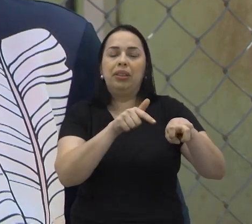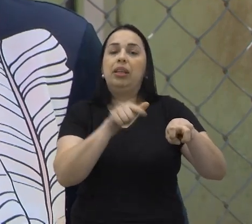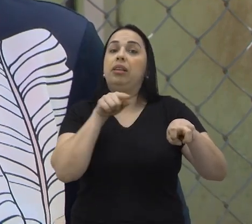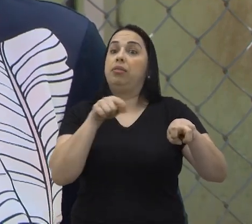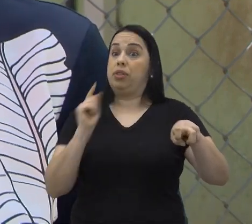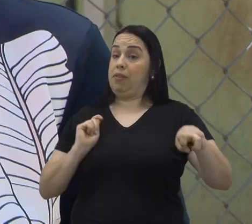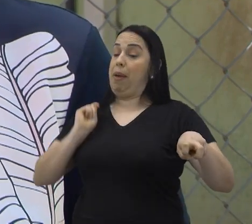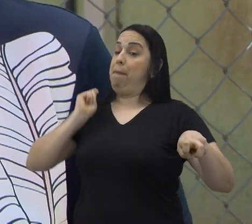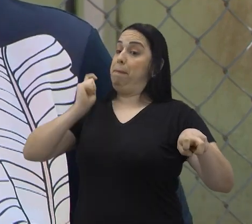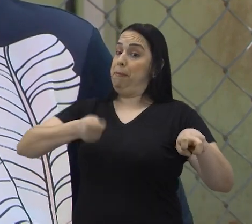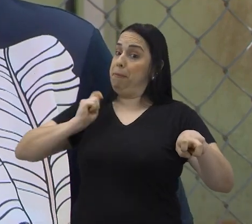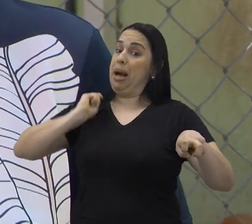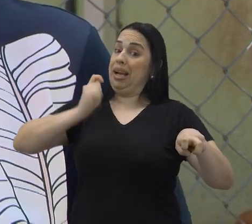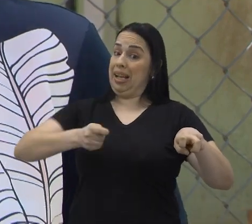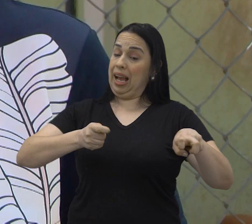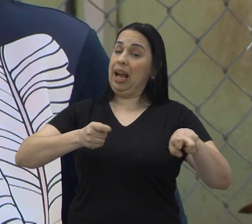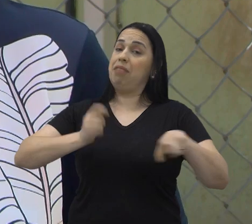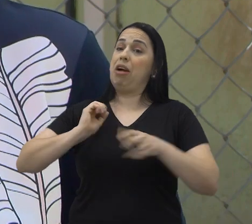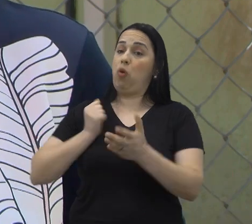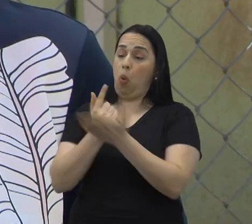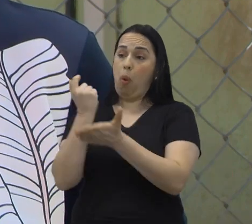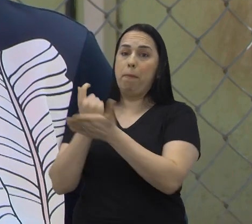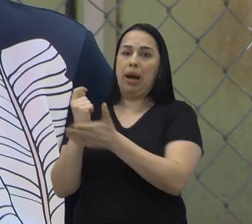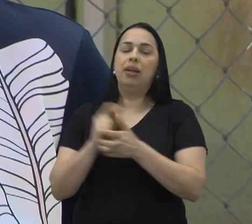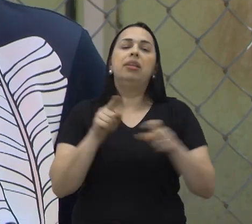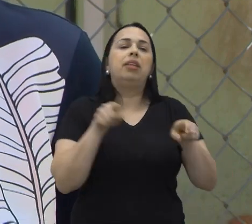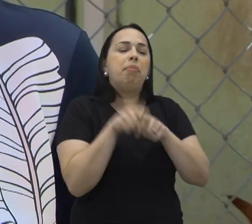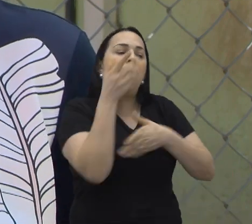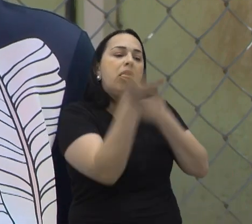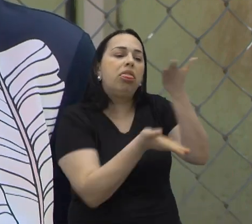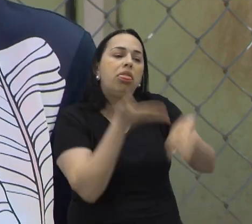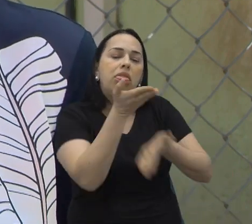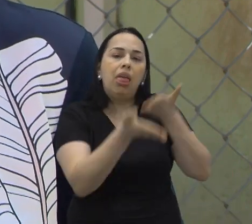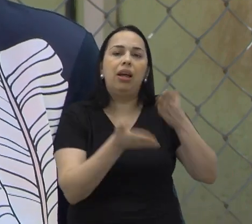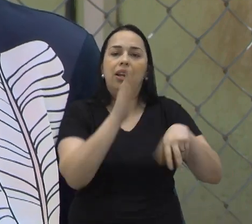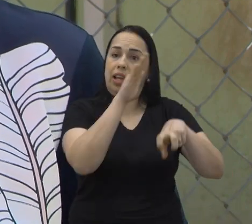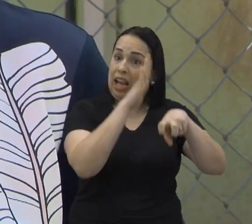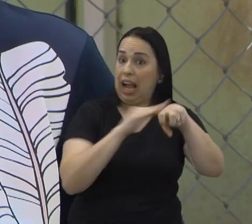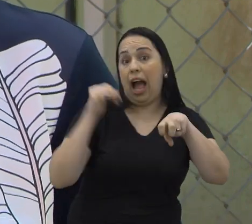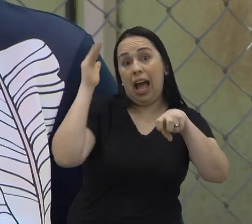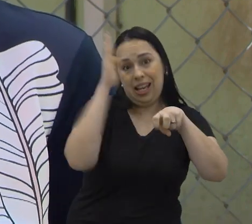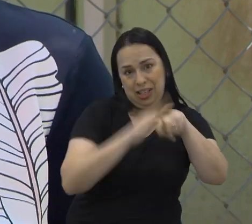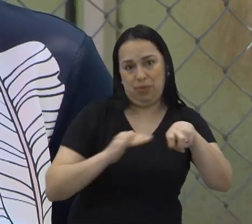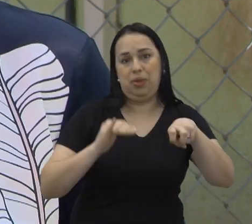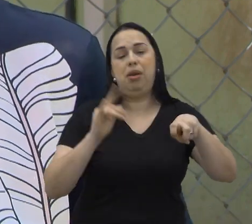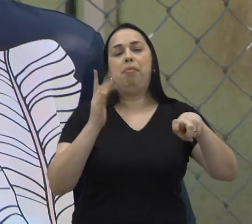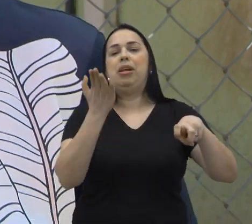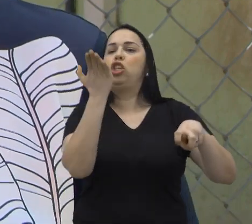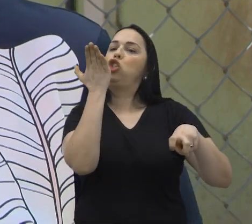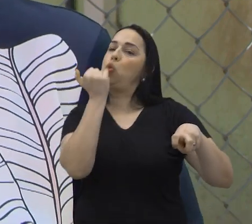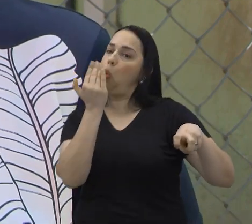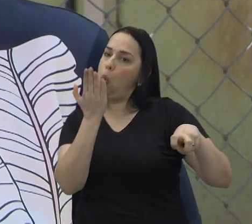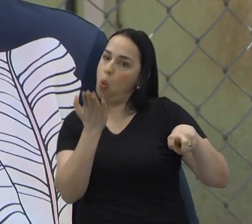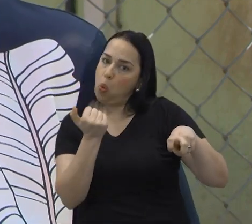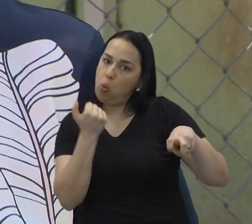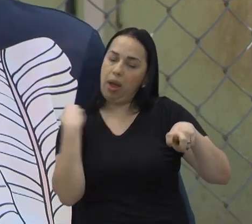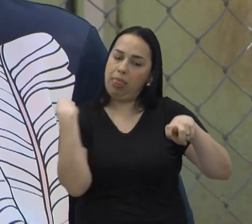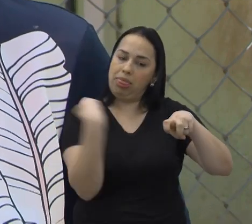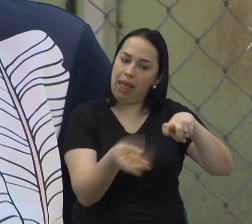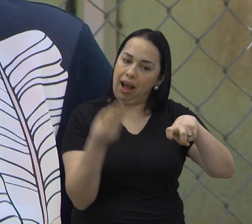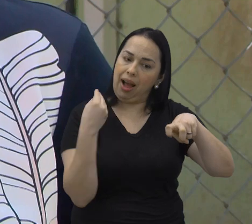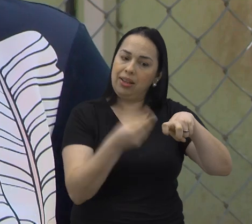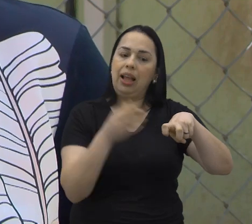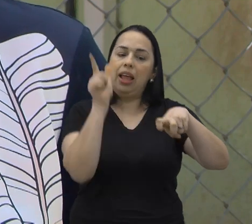ele representa gastos e tempo também, né? Um tempo de qualidade do tutor. Ele vai querer carinho, precisa de